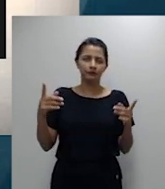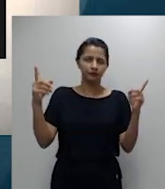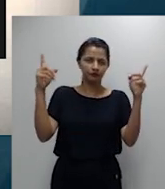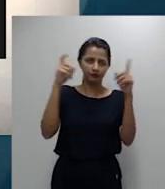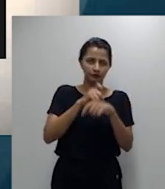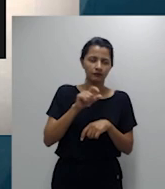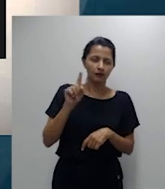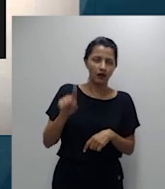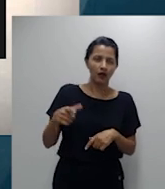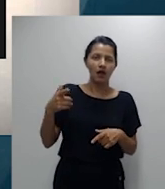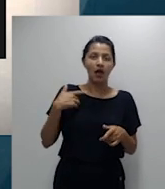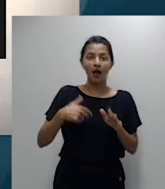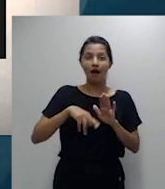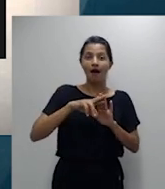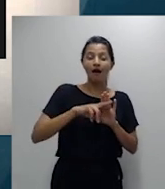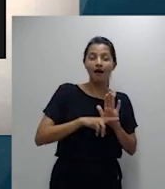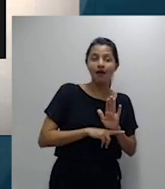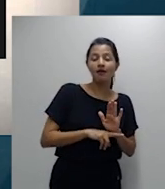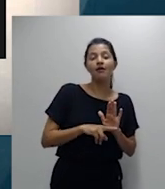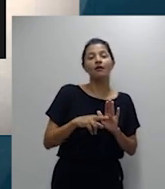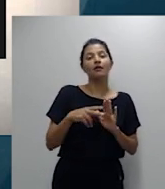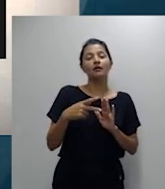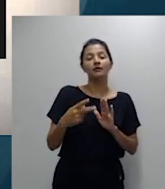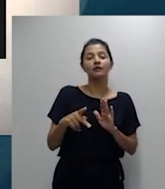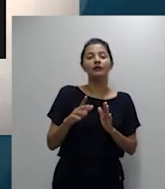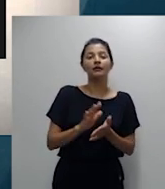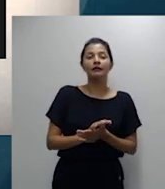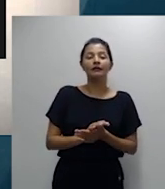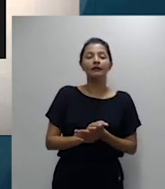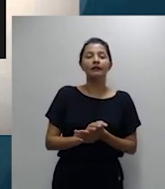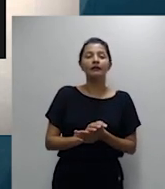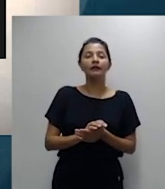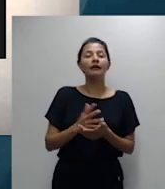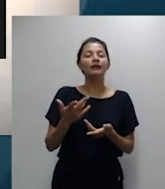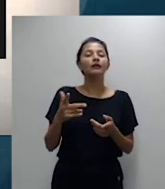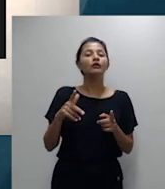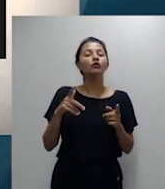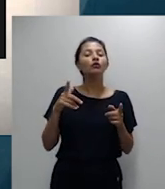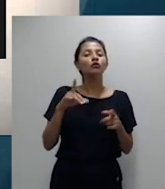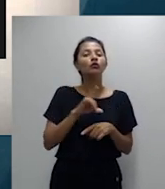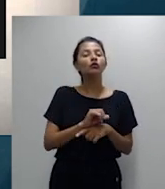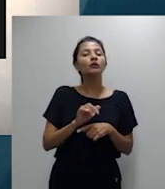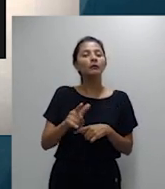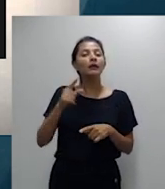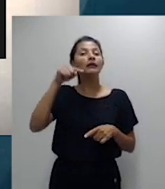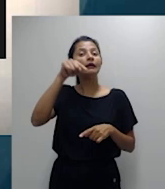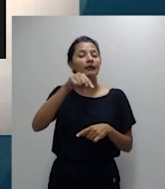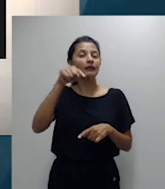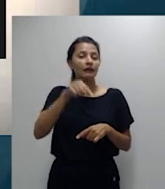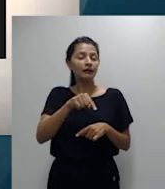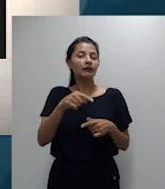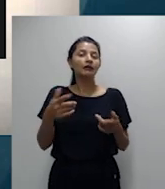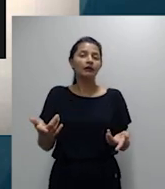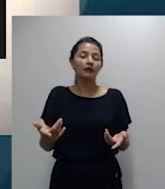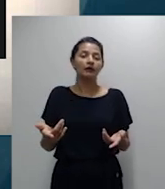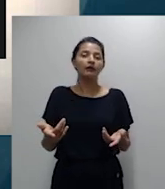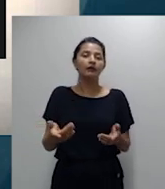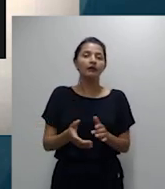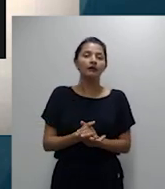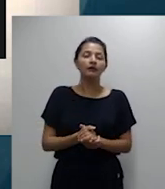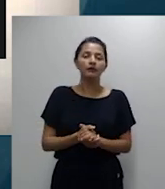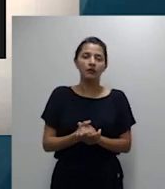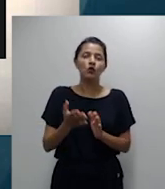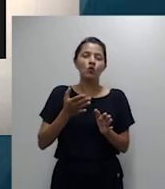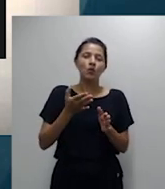a com a regra de malícia e desdobramento a e aqui tá vou numa